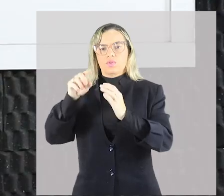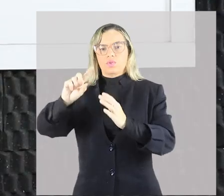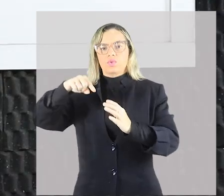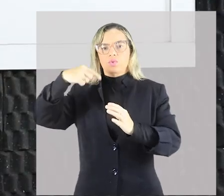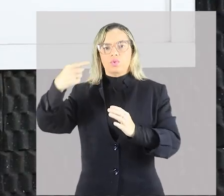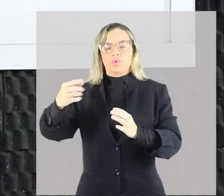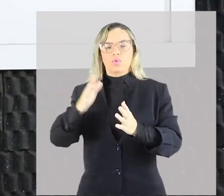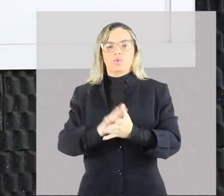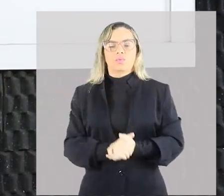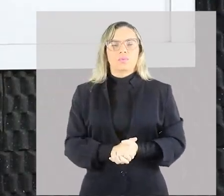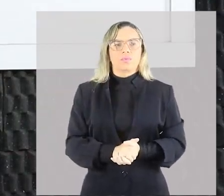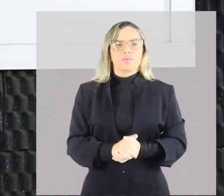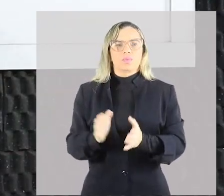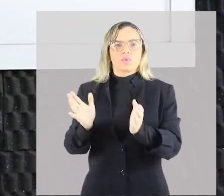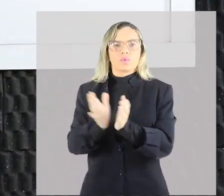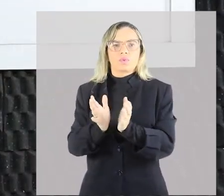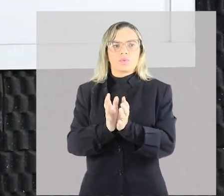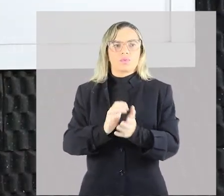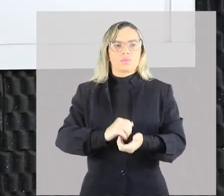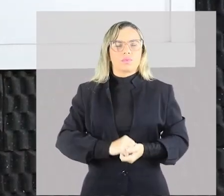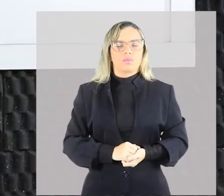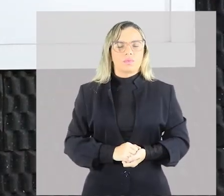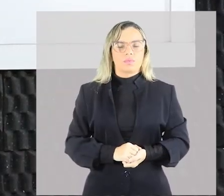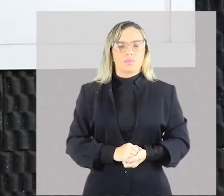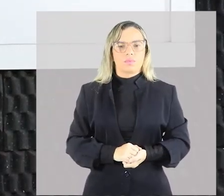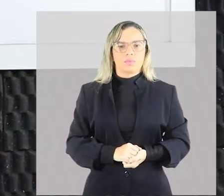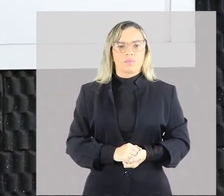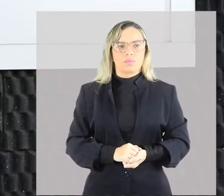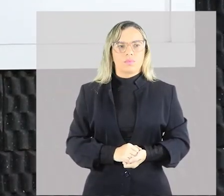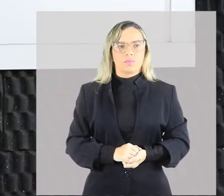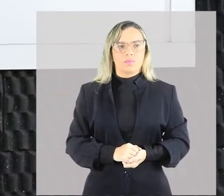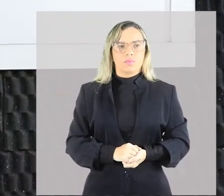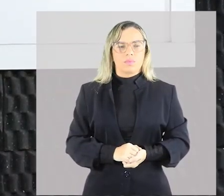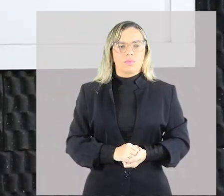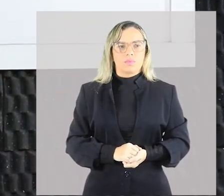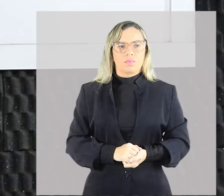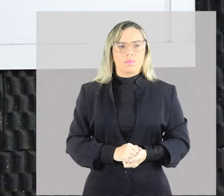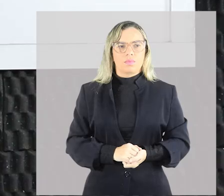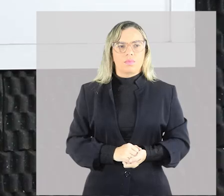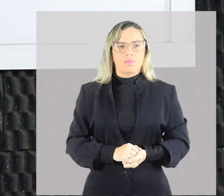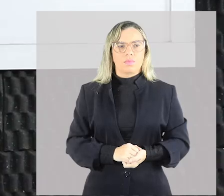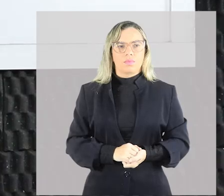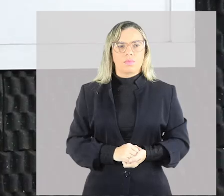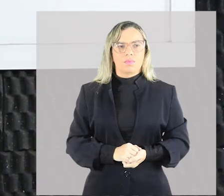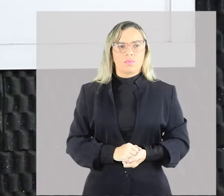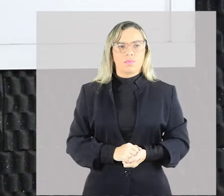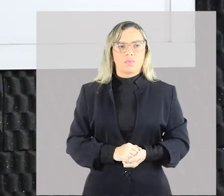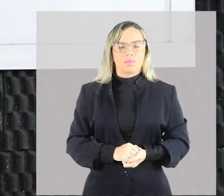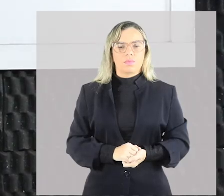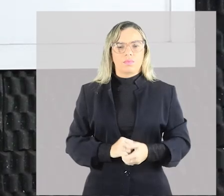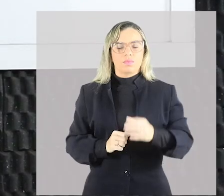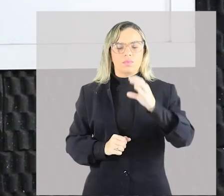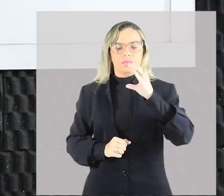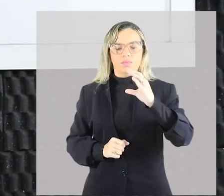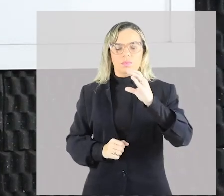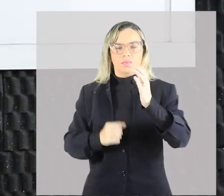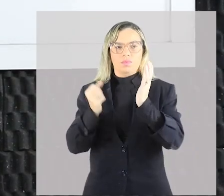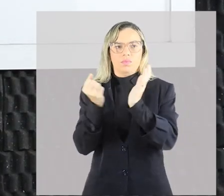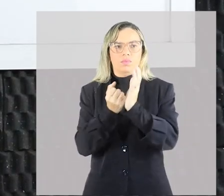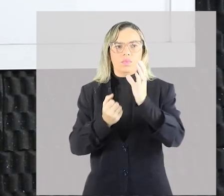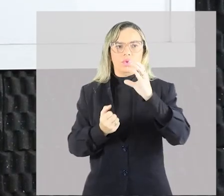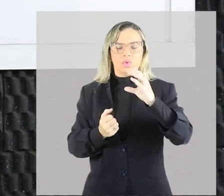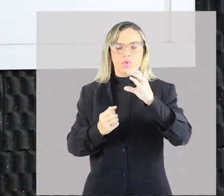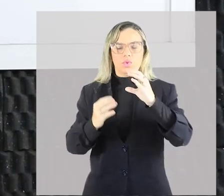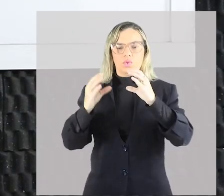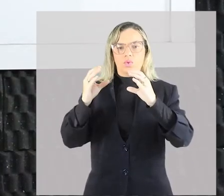Como é que isso acontece? Veja bem. Então aqui você vai usar os sinais de um Czinho achatado, significa está